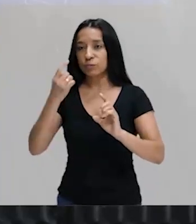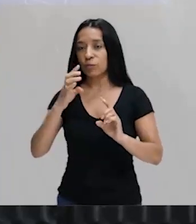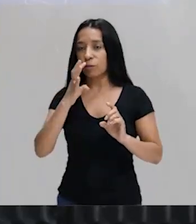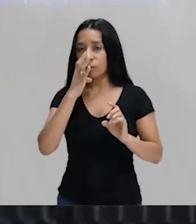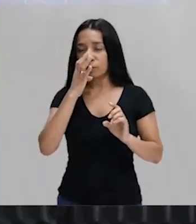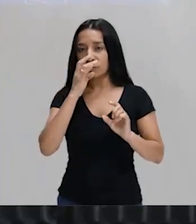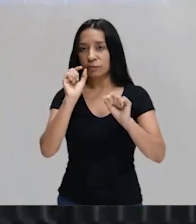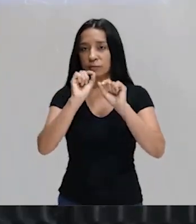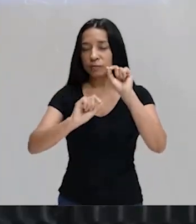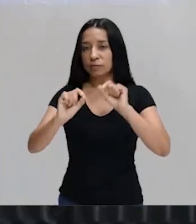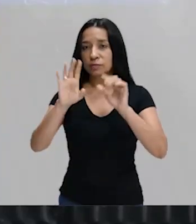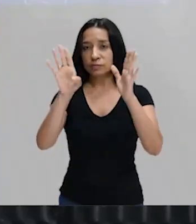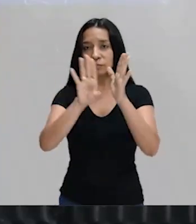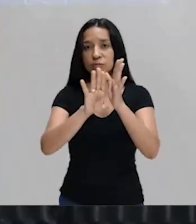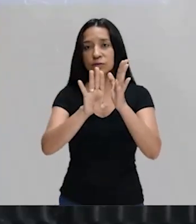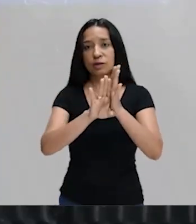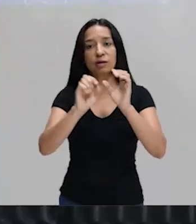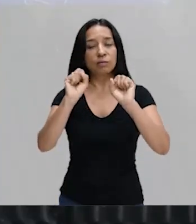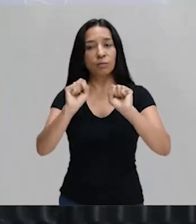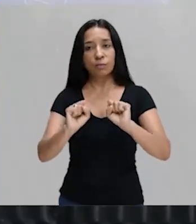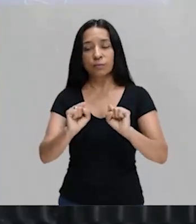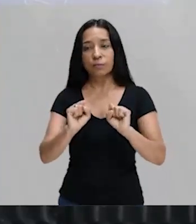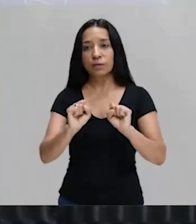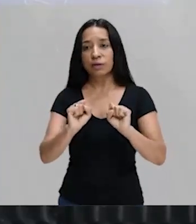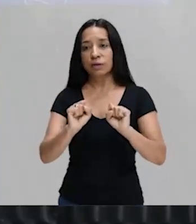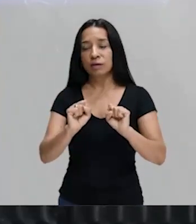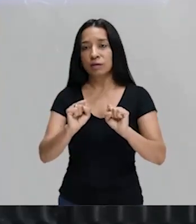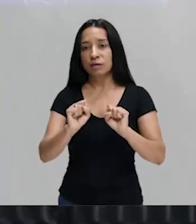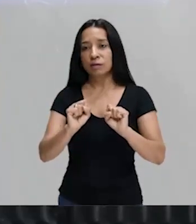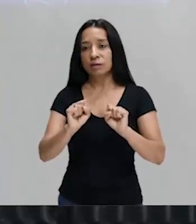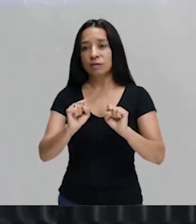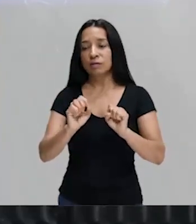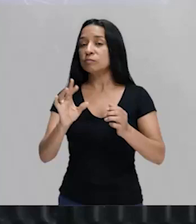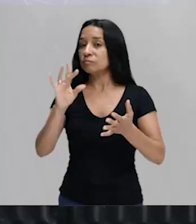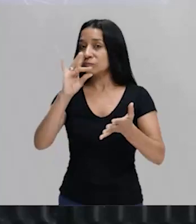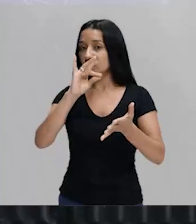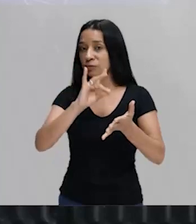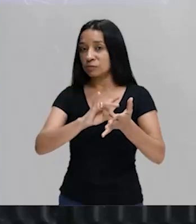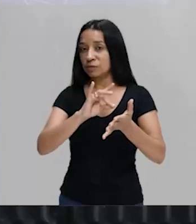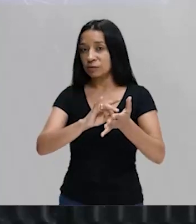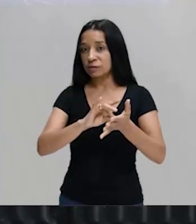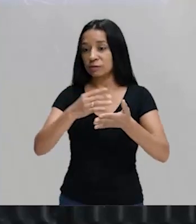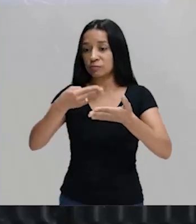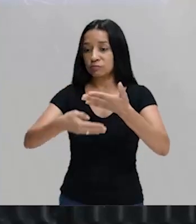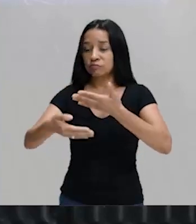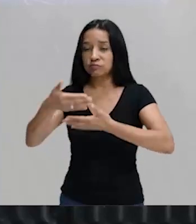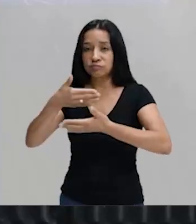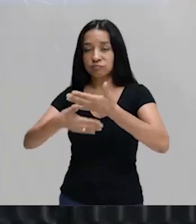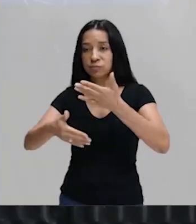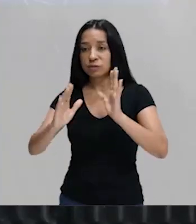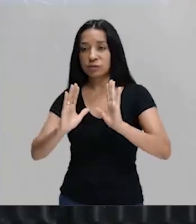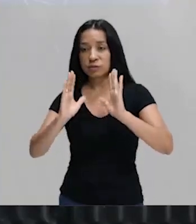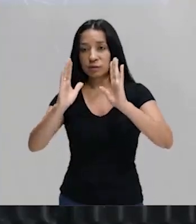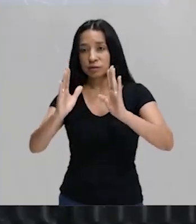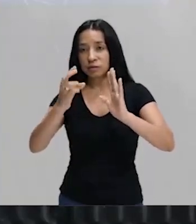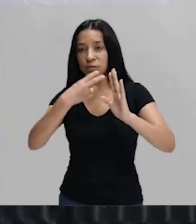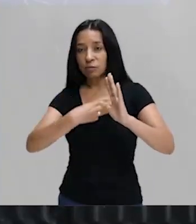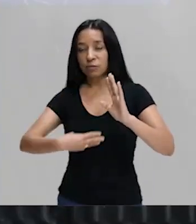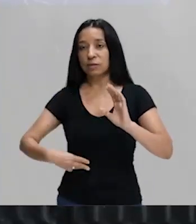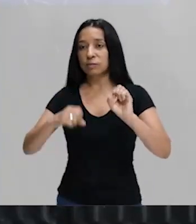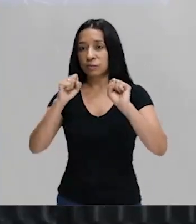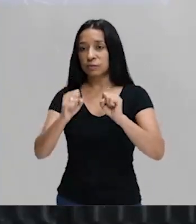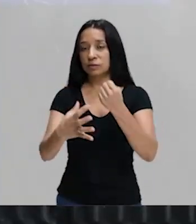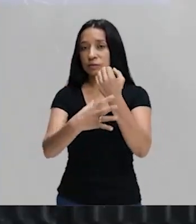Observe que a chegada dele ao poder foi justamente para que, através de uma centralização monárquica, ele